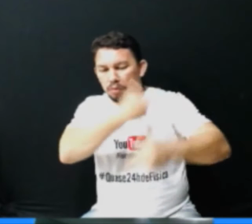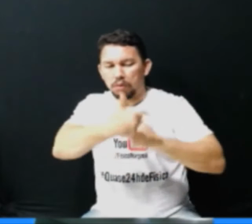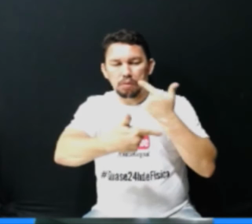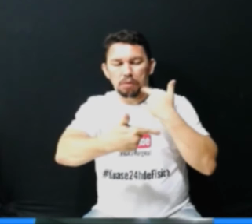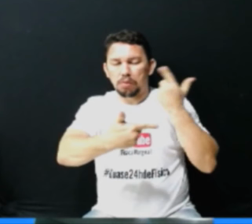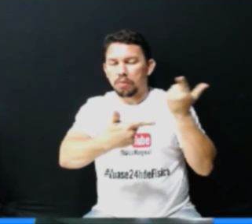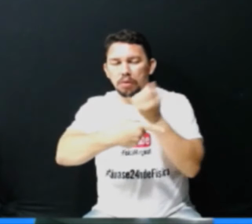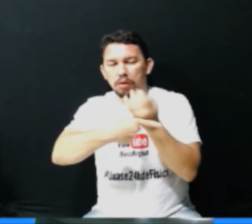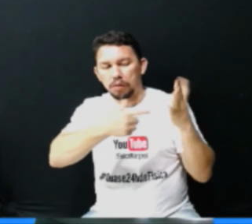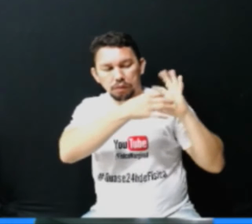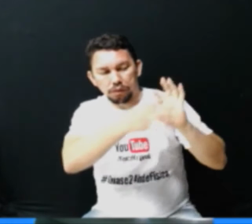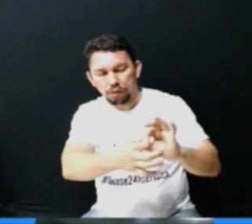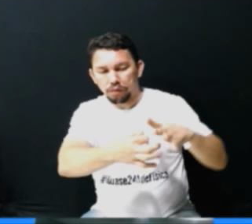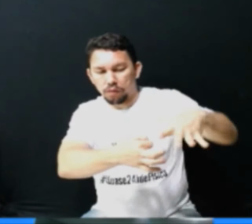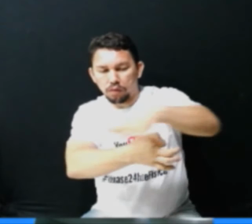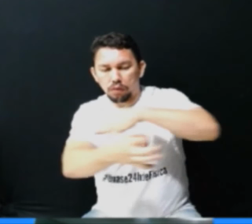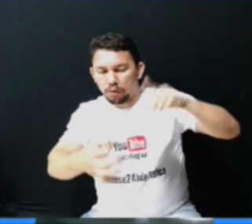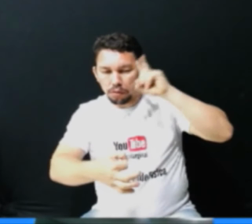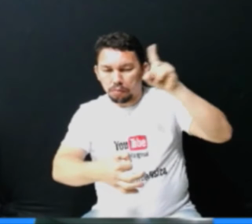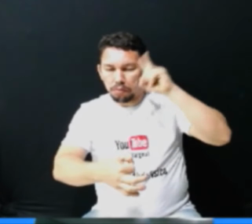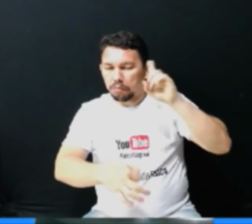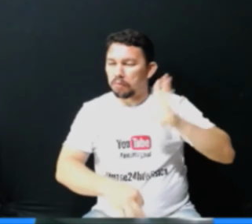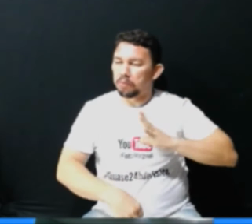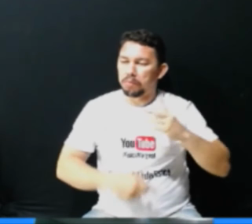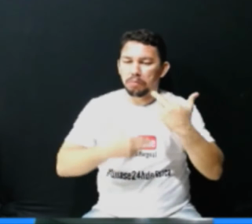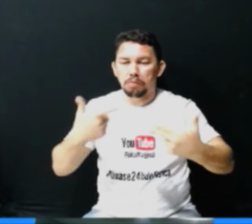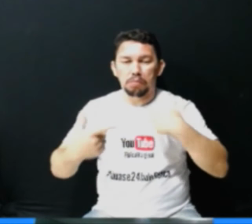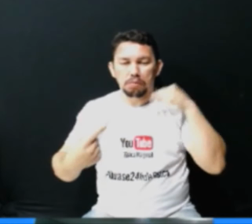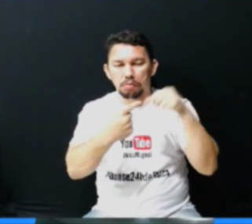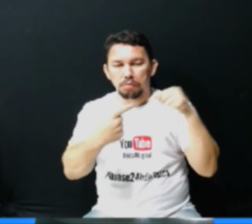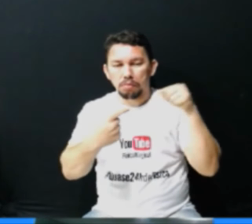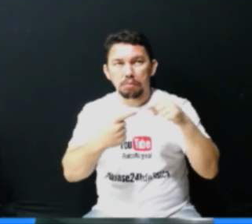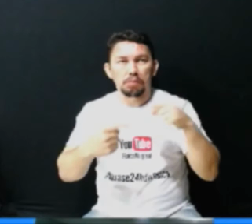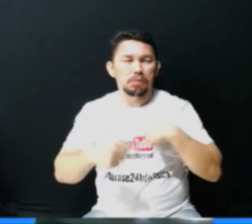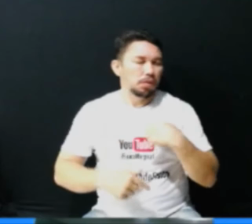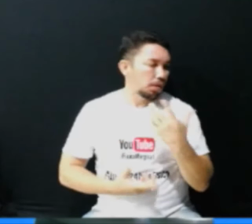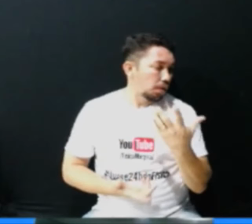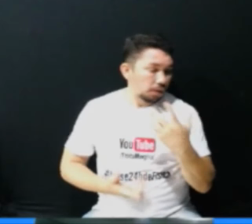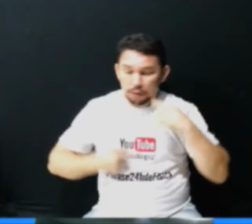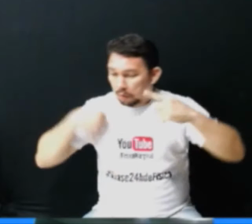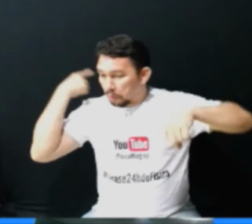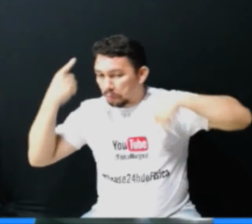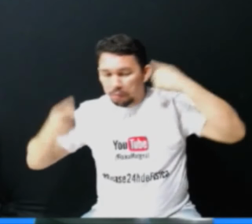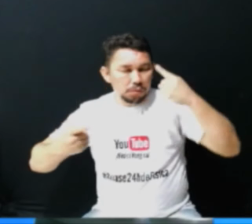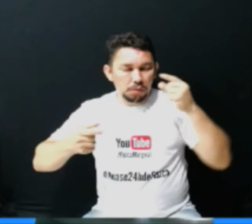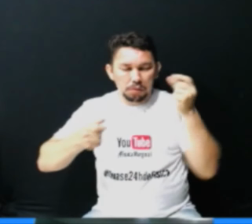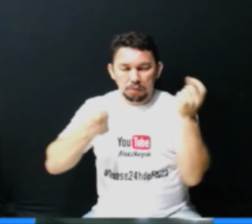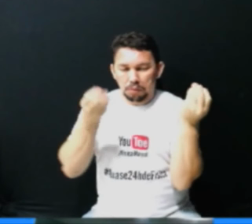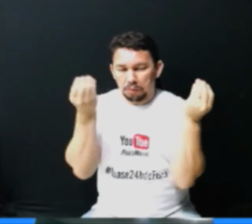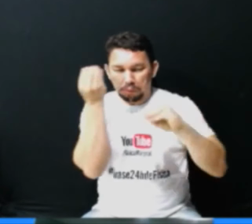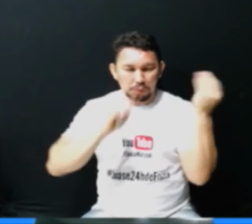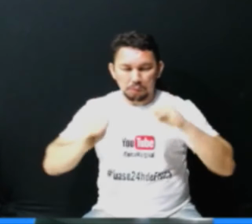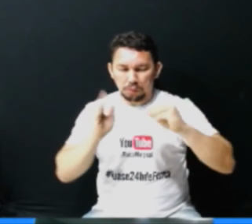faz de física contextualizada, e o tema não podia ser mais legal. E a gente fez um negócio assim muito louco de produção de conteúdo. Acho que foram